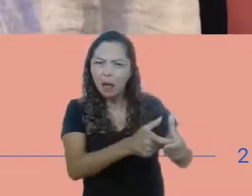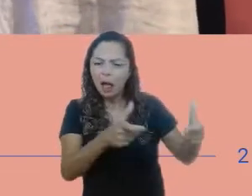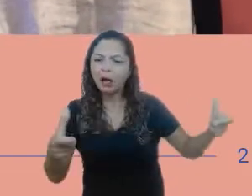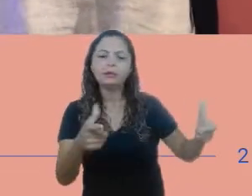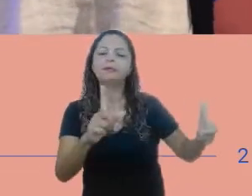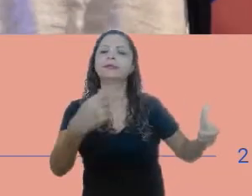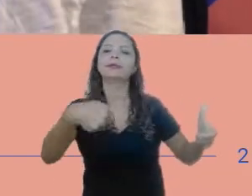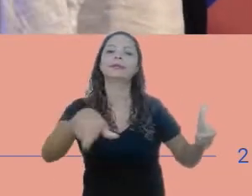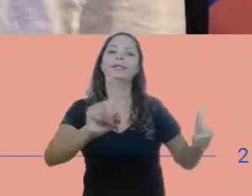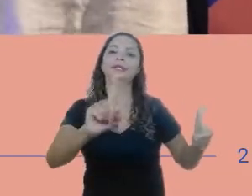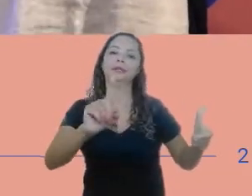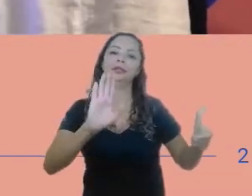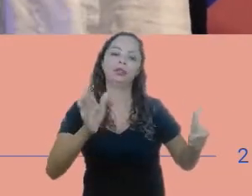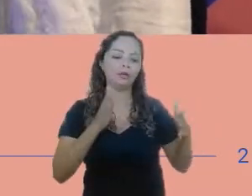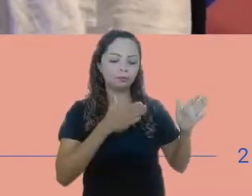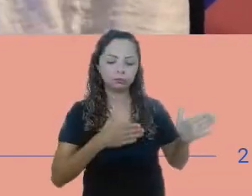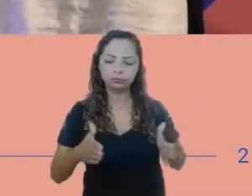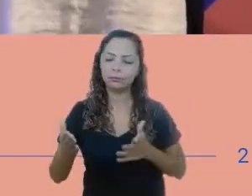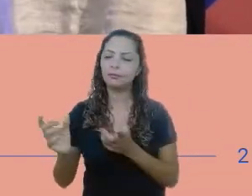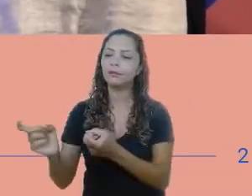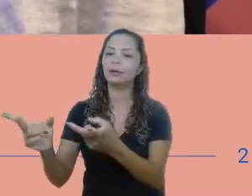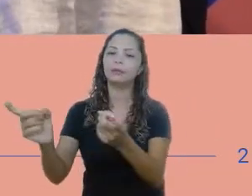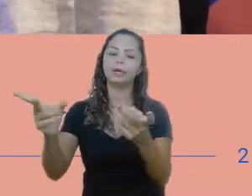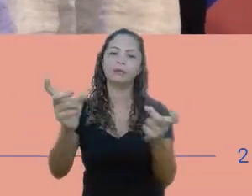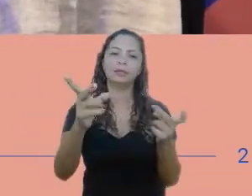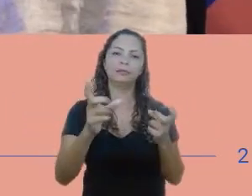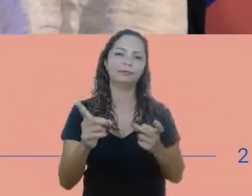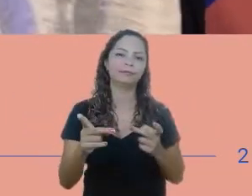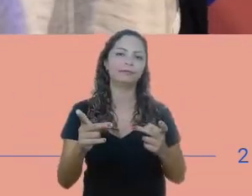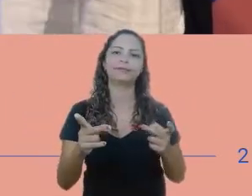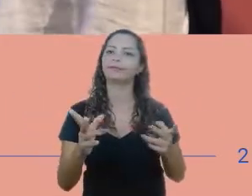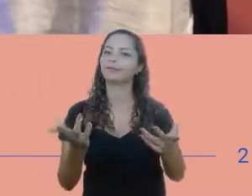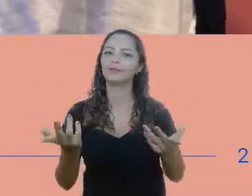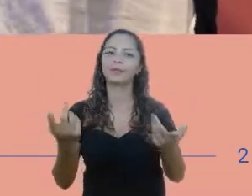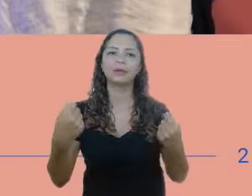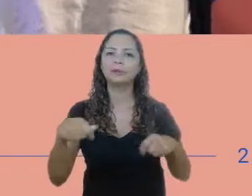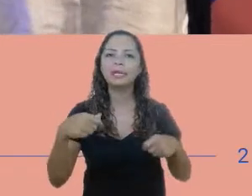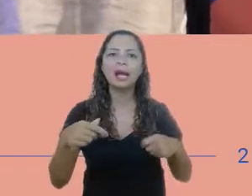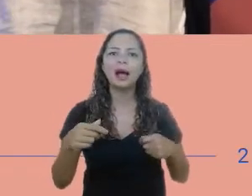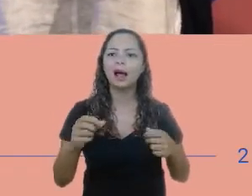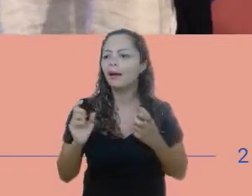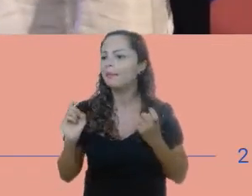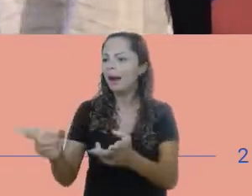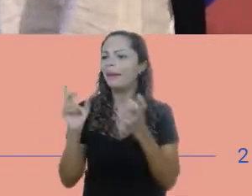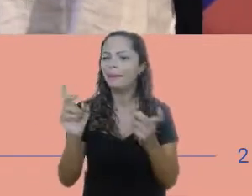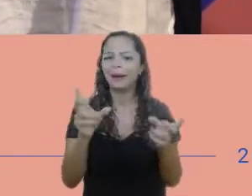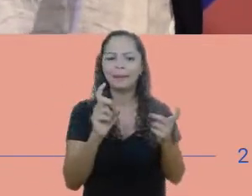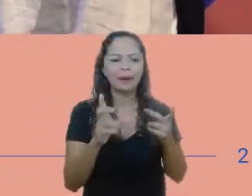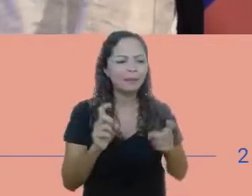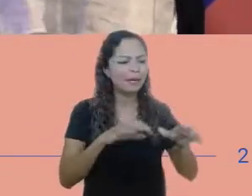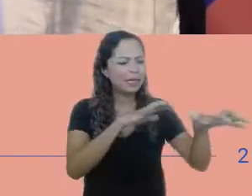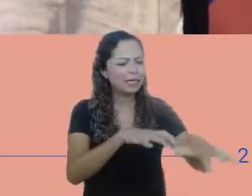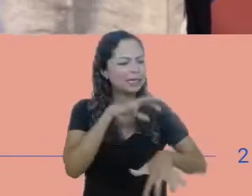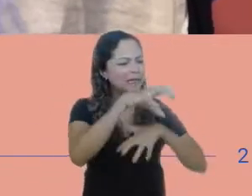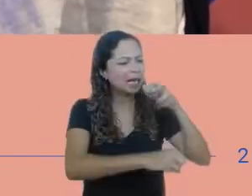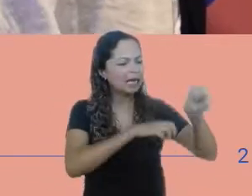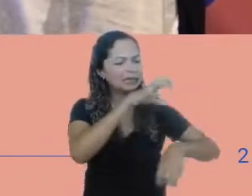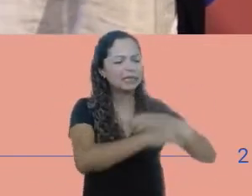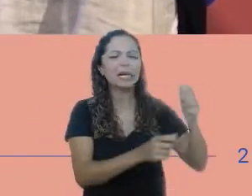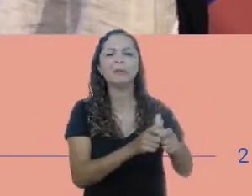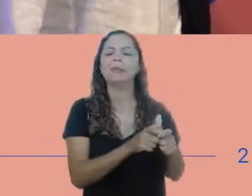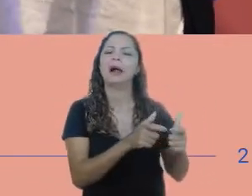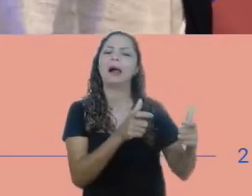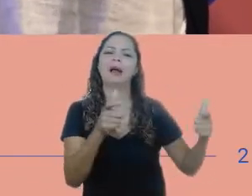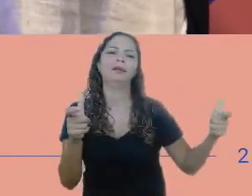que cresce desde conectada da exploração dos recursos naturais porque um ciclo reverso e não é logística reversa o